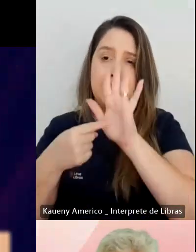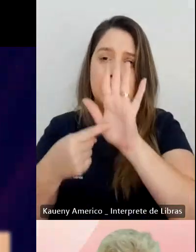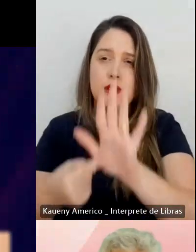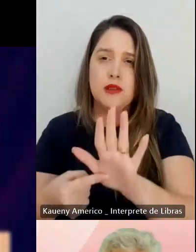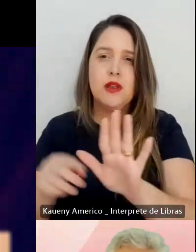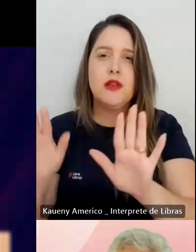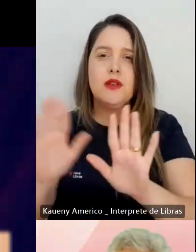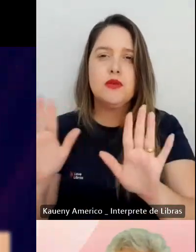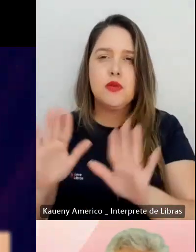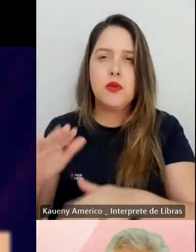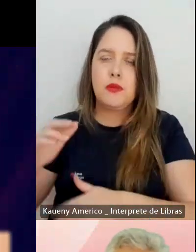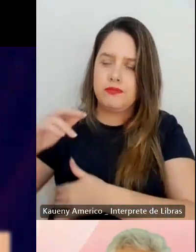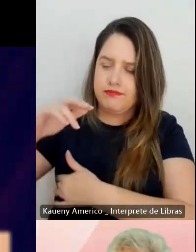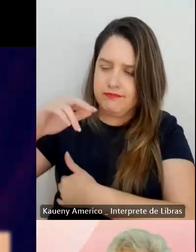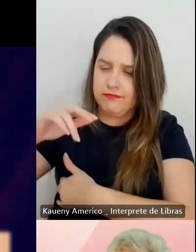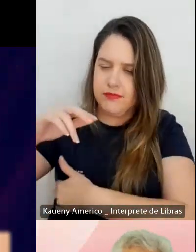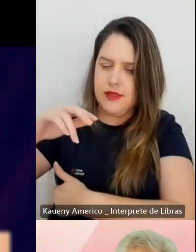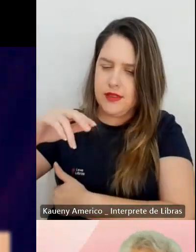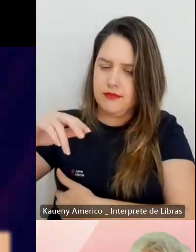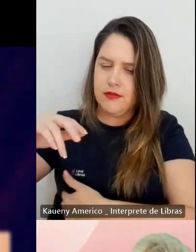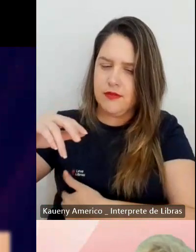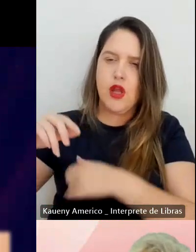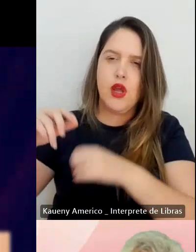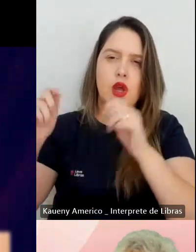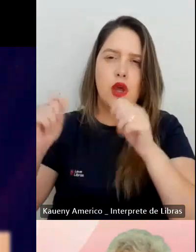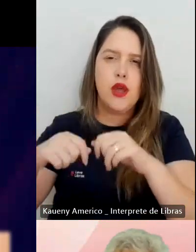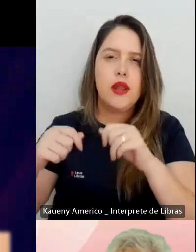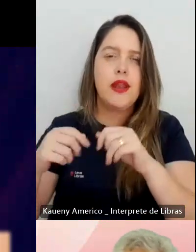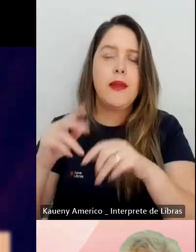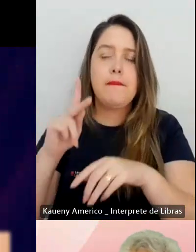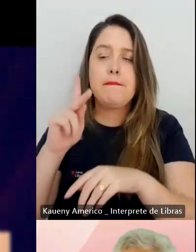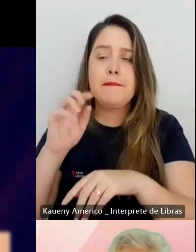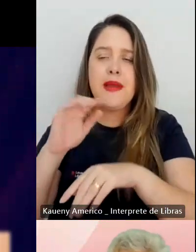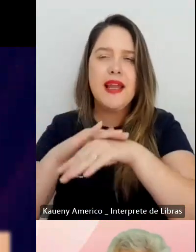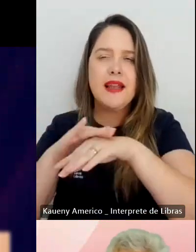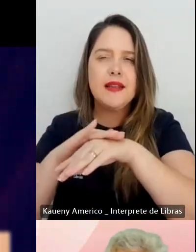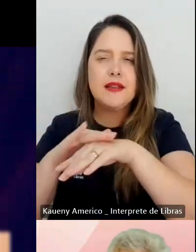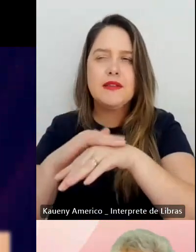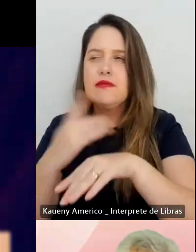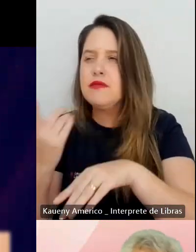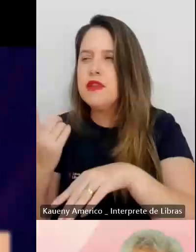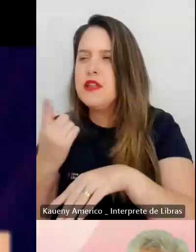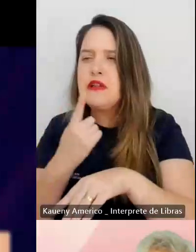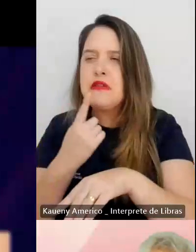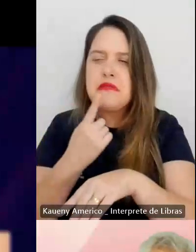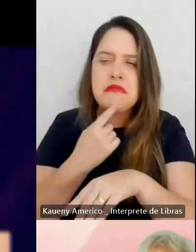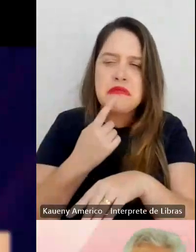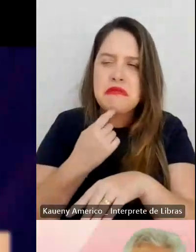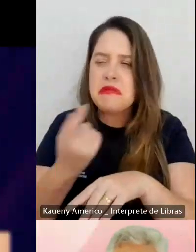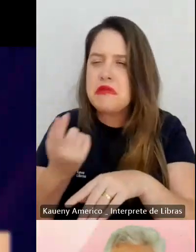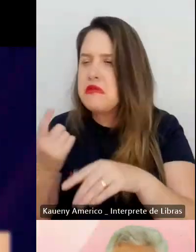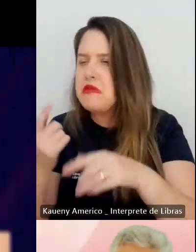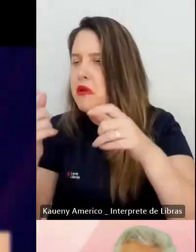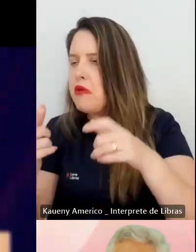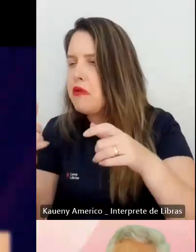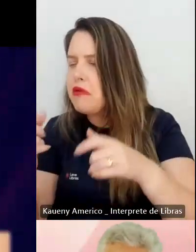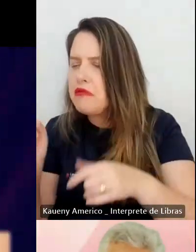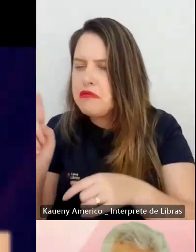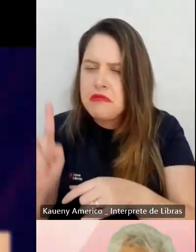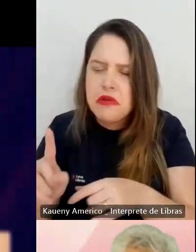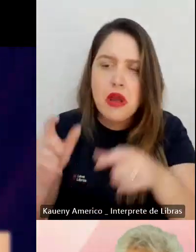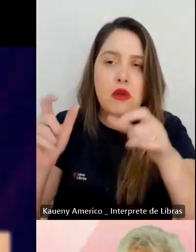abaulamentos, retrações, alterações da pele. A pele vermelha, apareceu uma ferida. Nossa, da onde veio? Não tinha. Então,